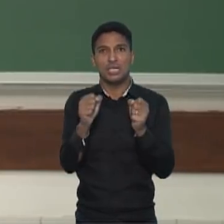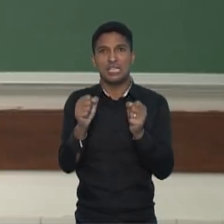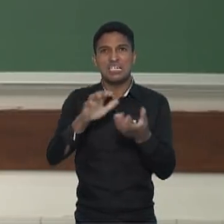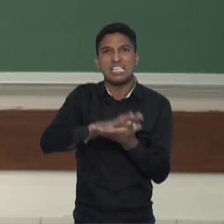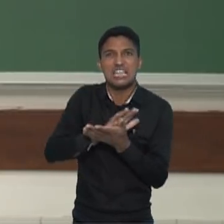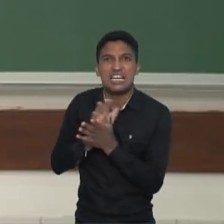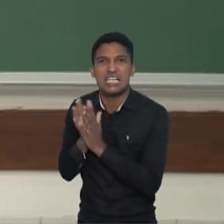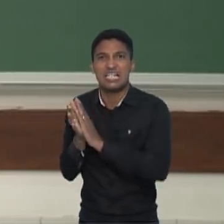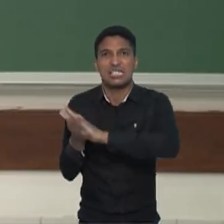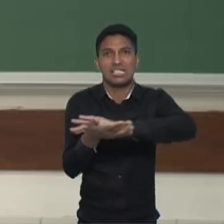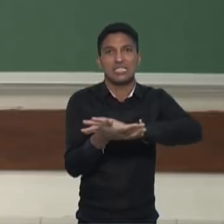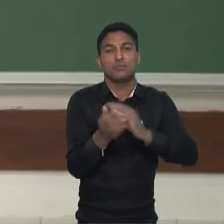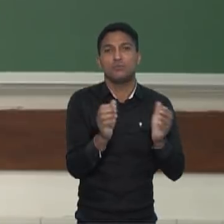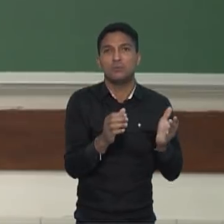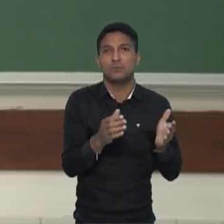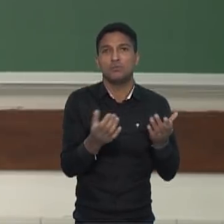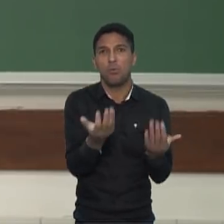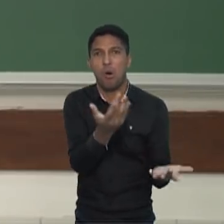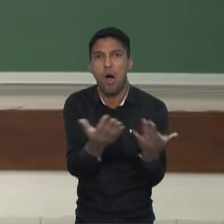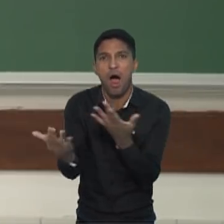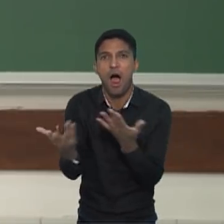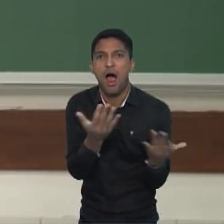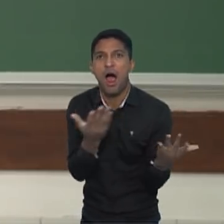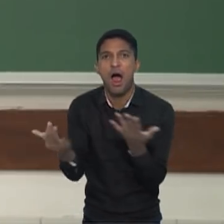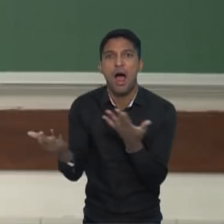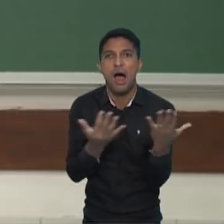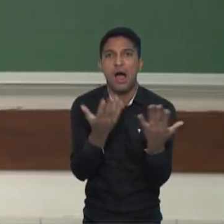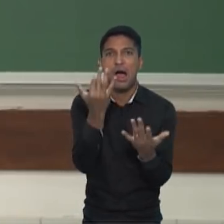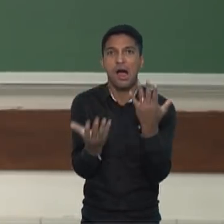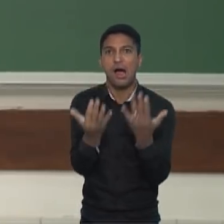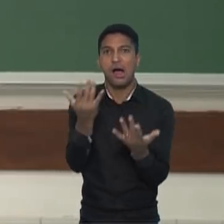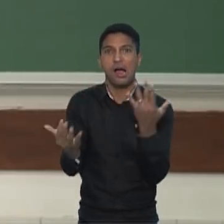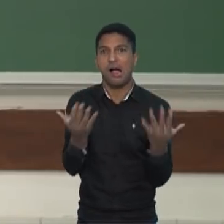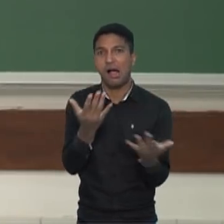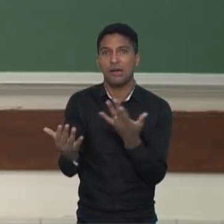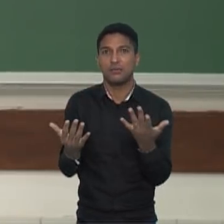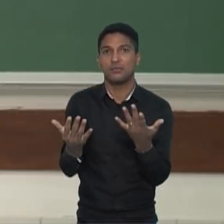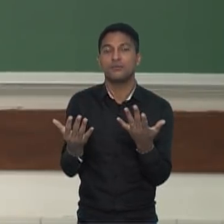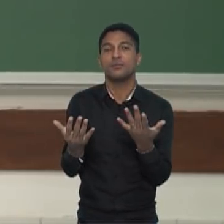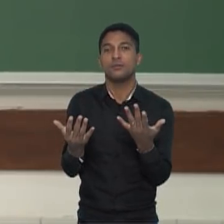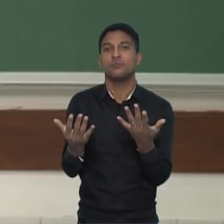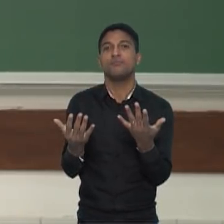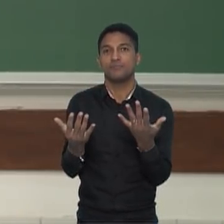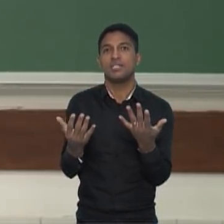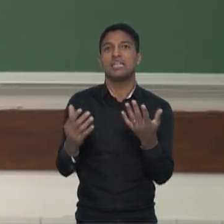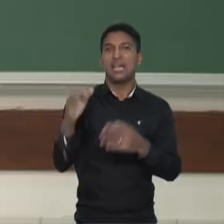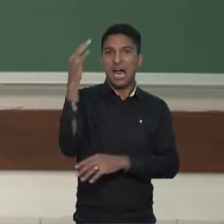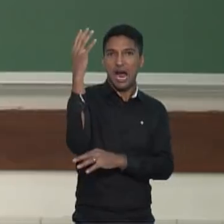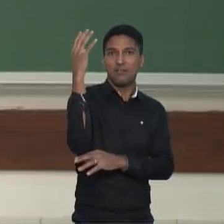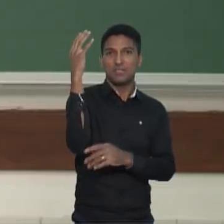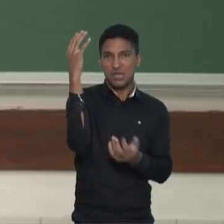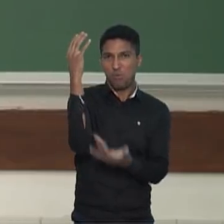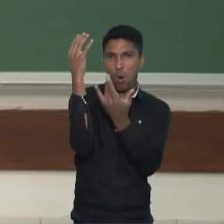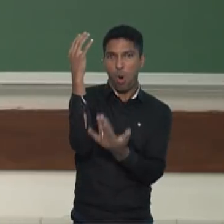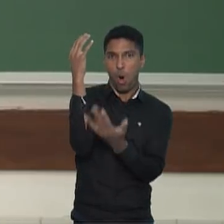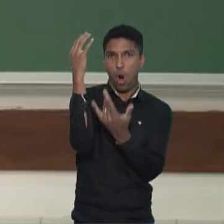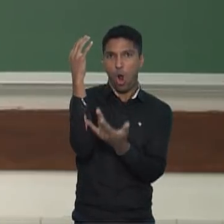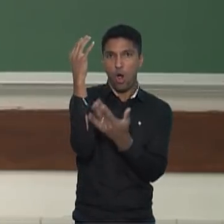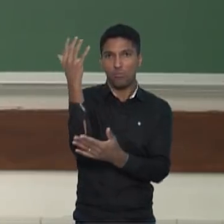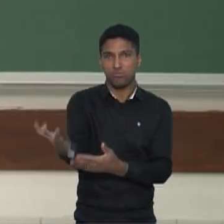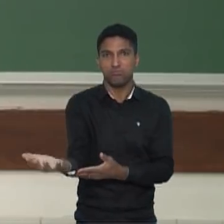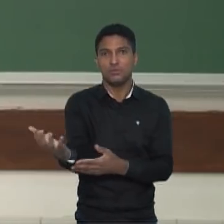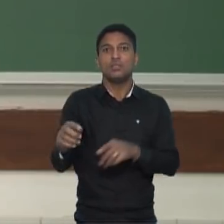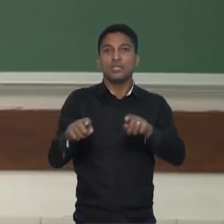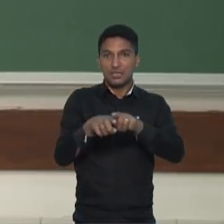aí vai além da planta, vai aos estudos, às pesquisas. É uma